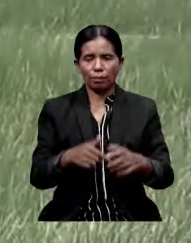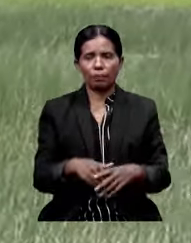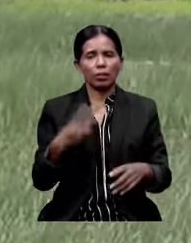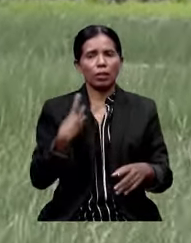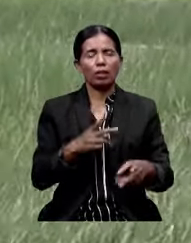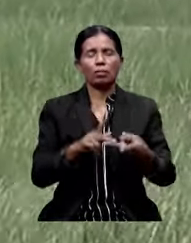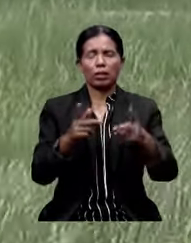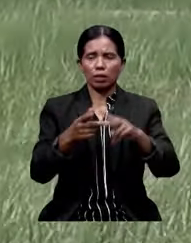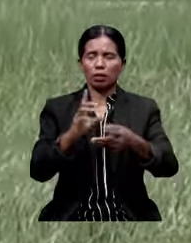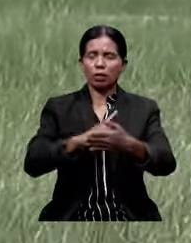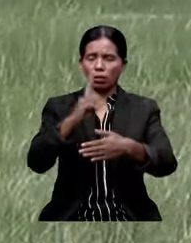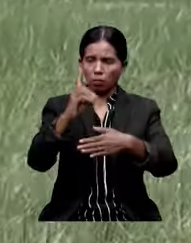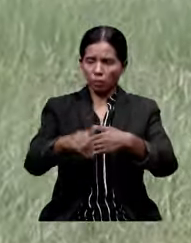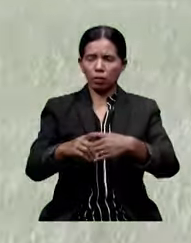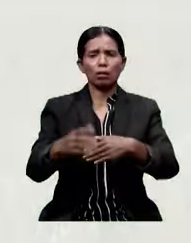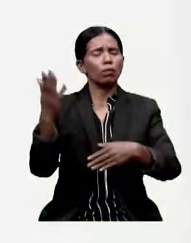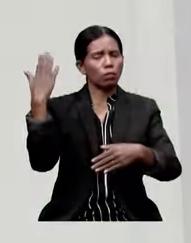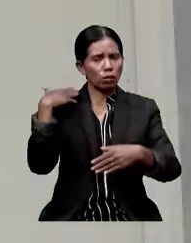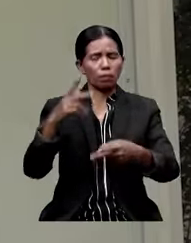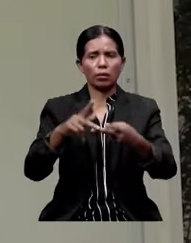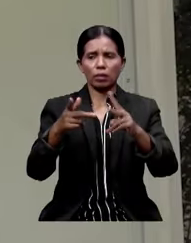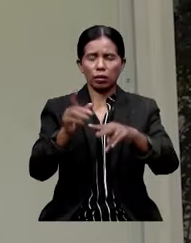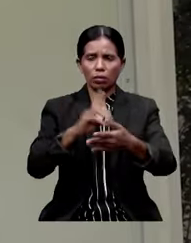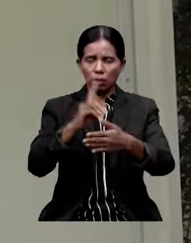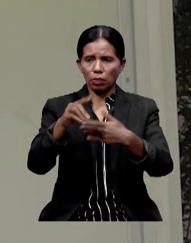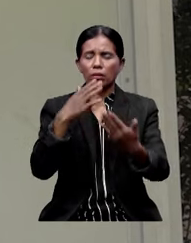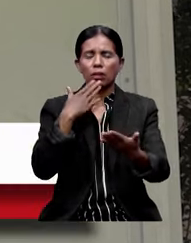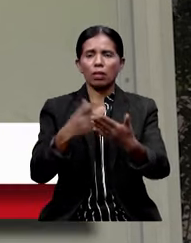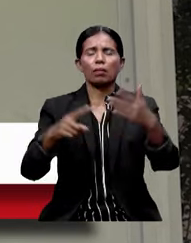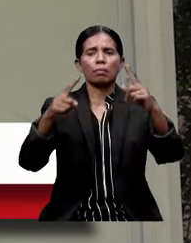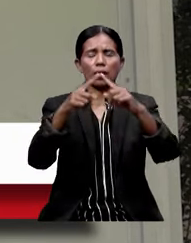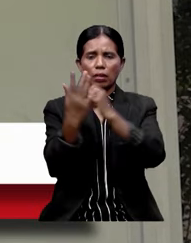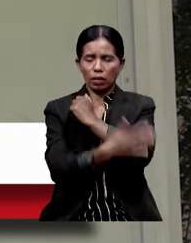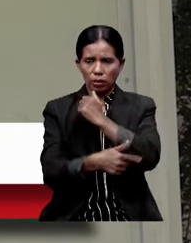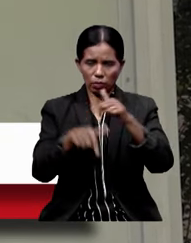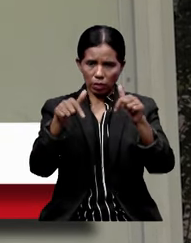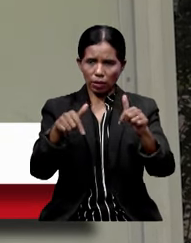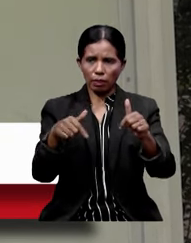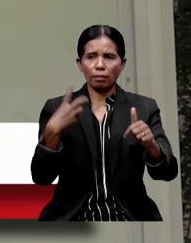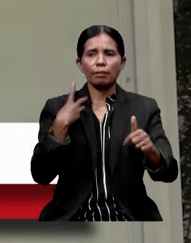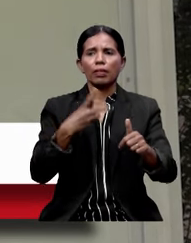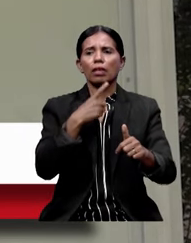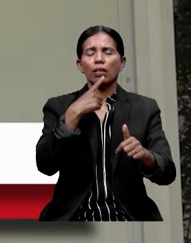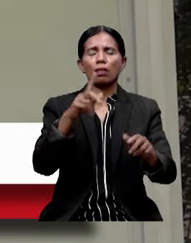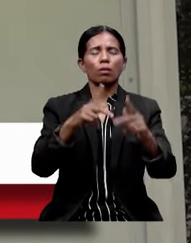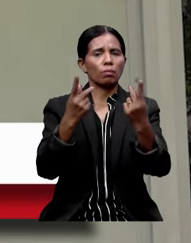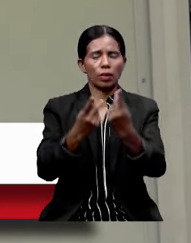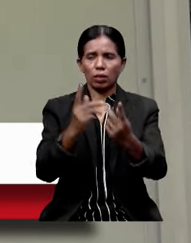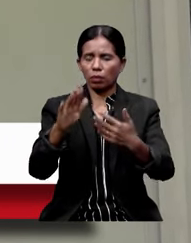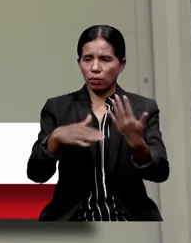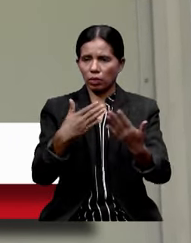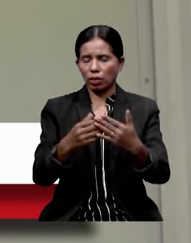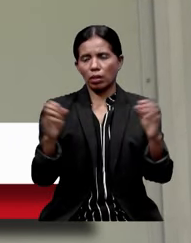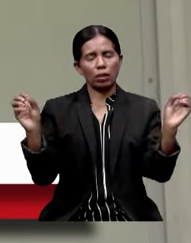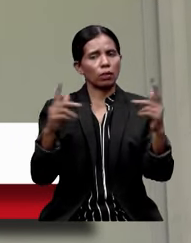parceiro de desenvolvimento, isso ulu que na parceiro de desenvolvimento ba na sauna ne, maka ita dia ni empresa ser ne hutu. Laos